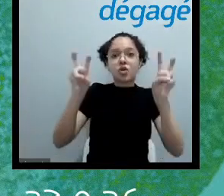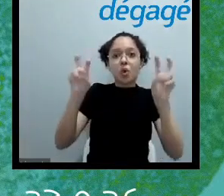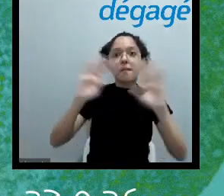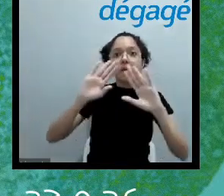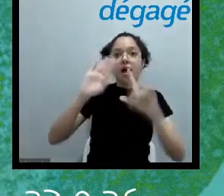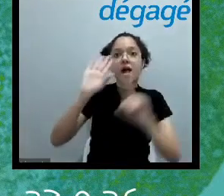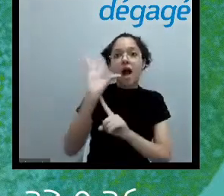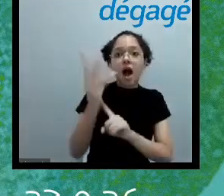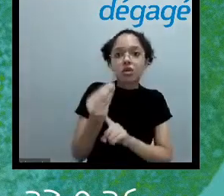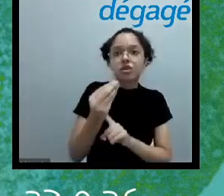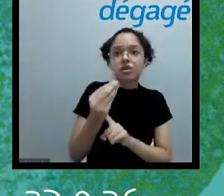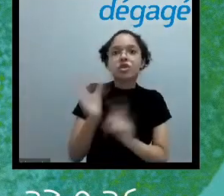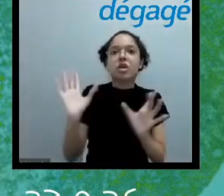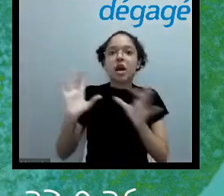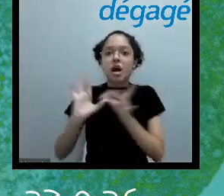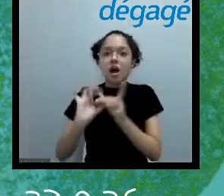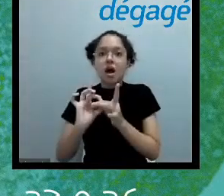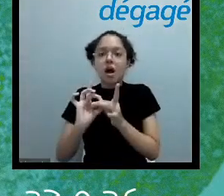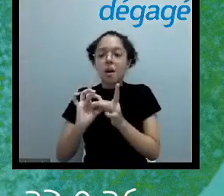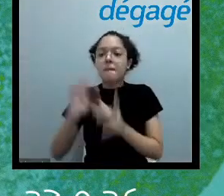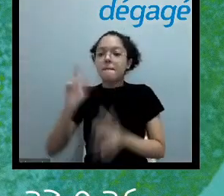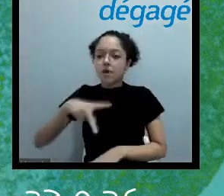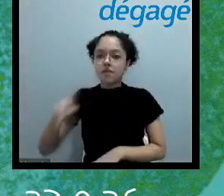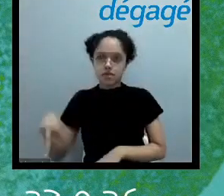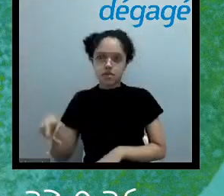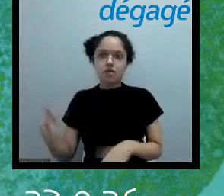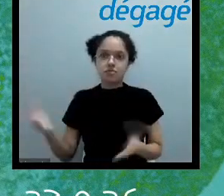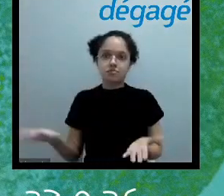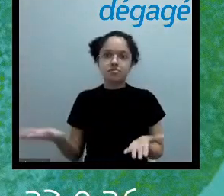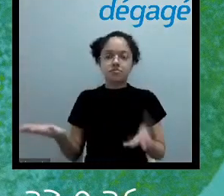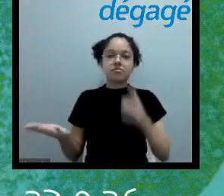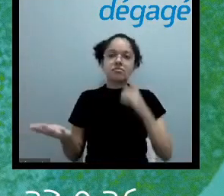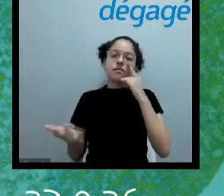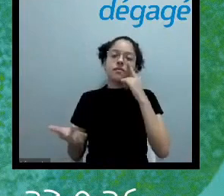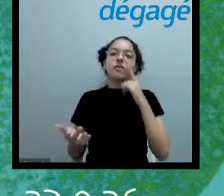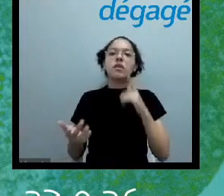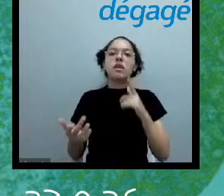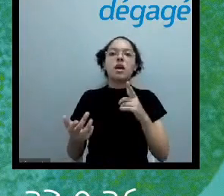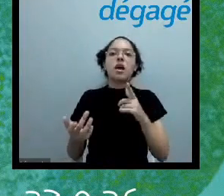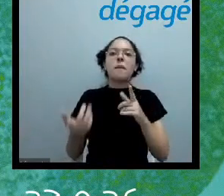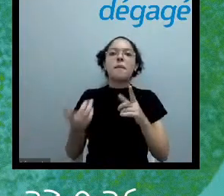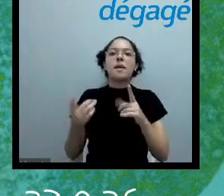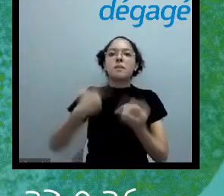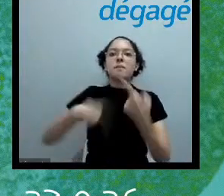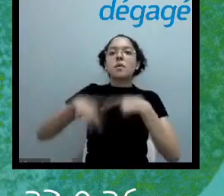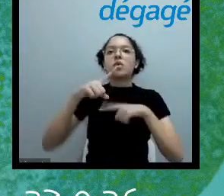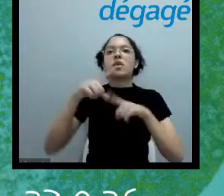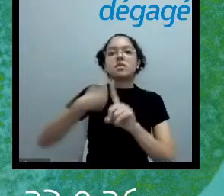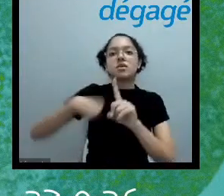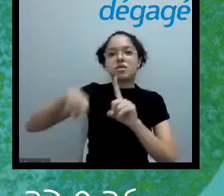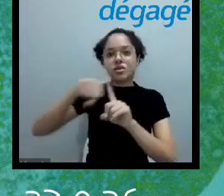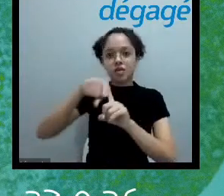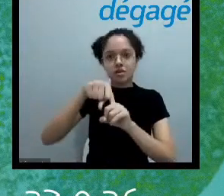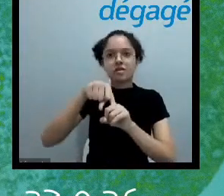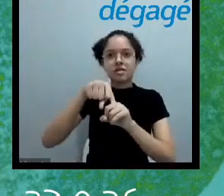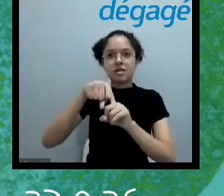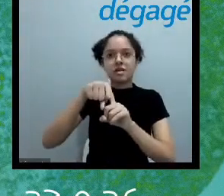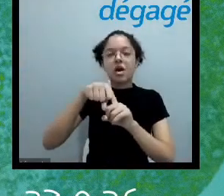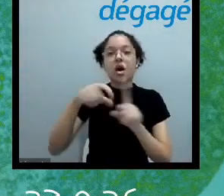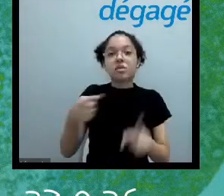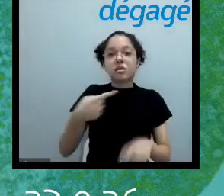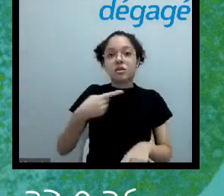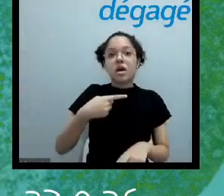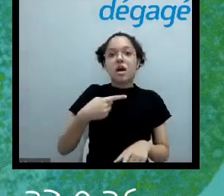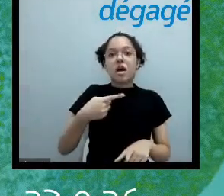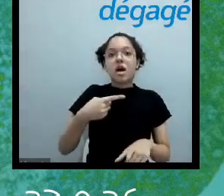É sobre toda uma mudança social que precisa acontecer e que já está acontecendo e que nós e os espaços educacionais precisam acompanhar